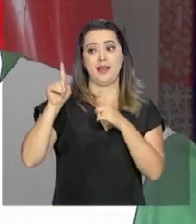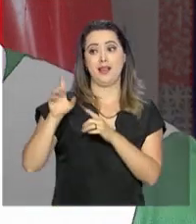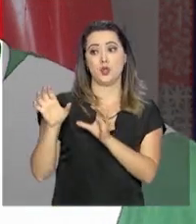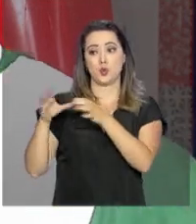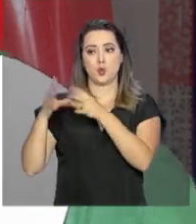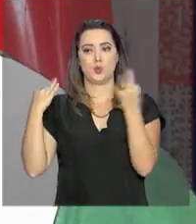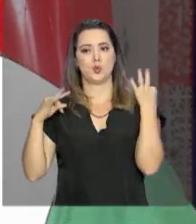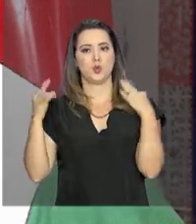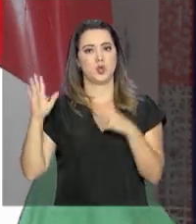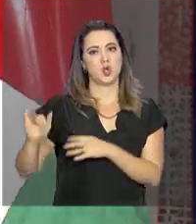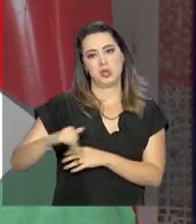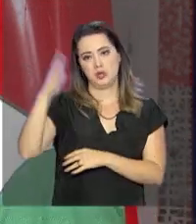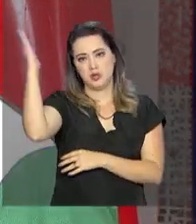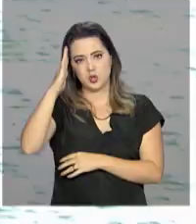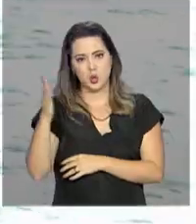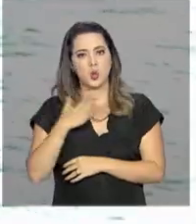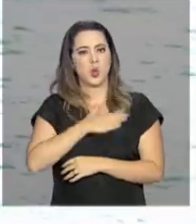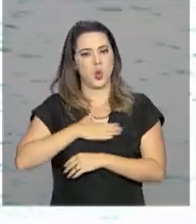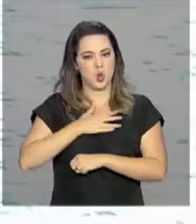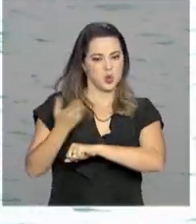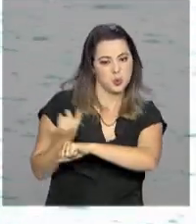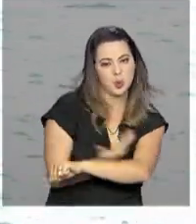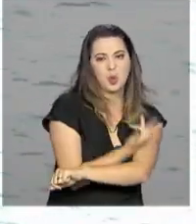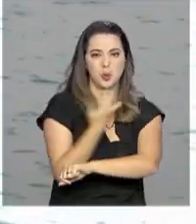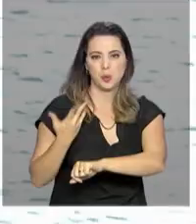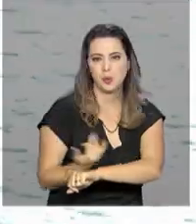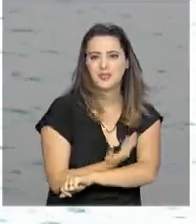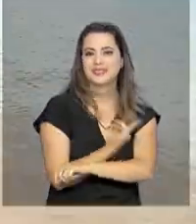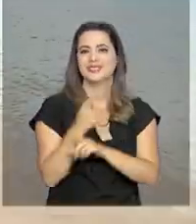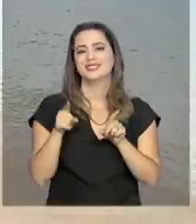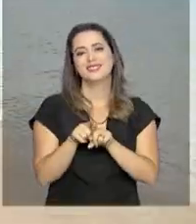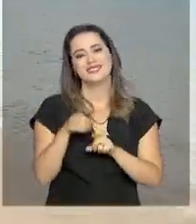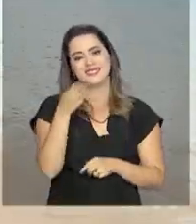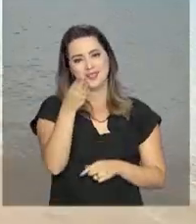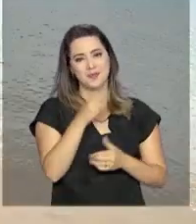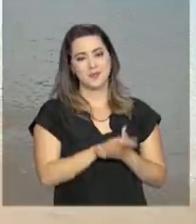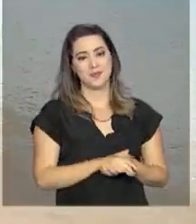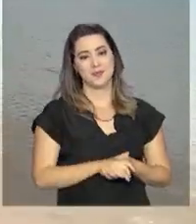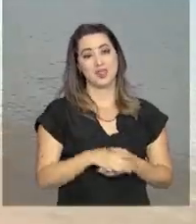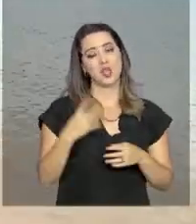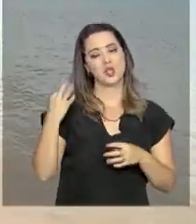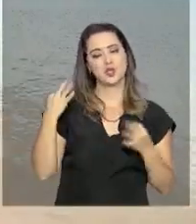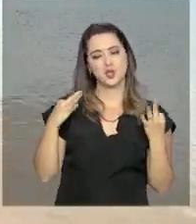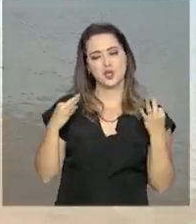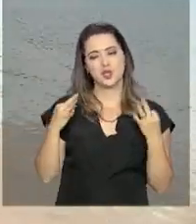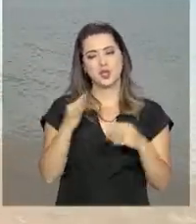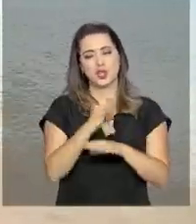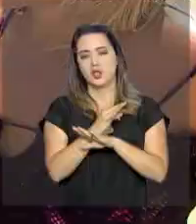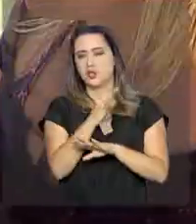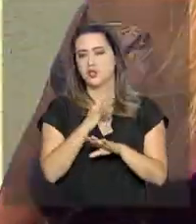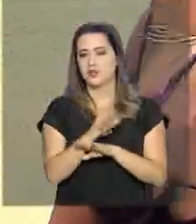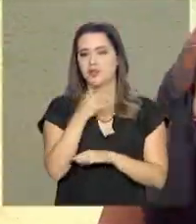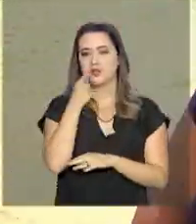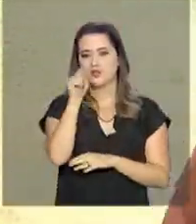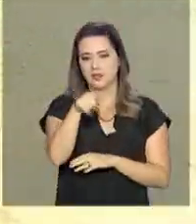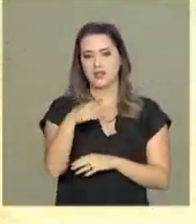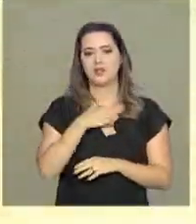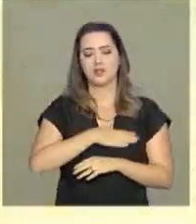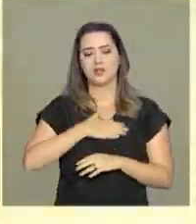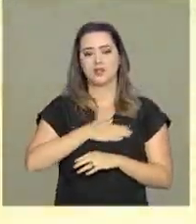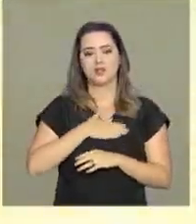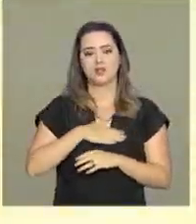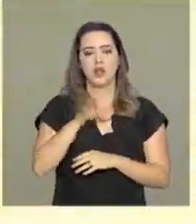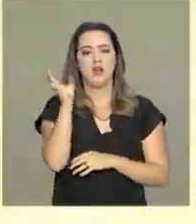ele gosta mas a aventura de agitação de férias rafaela seguiu a preferência que o guia de será nacional a